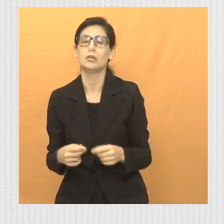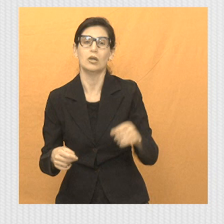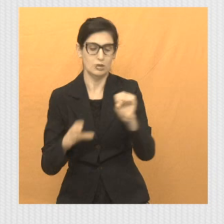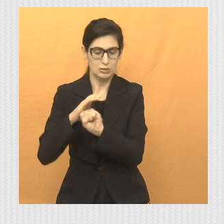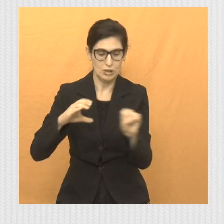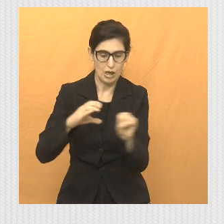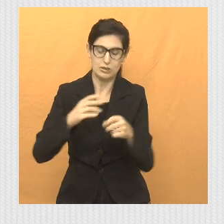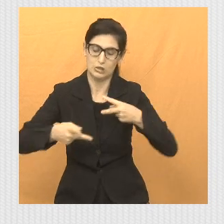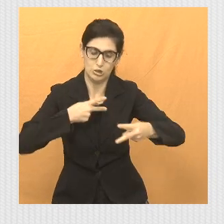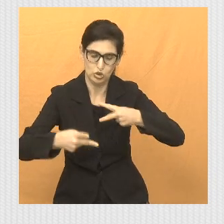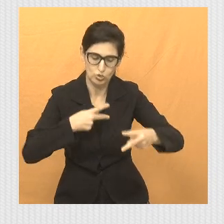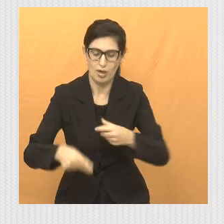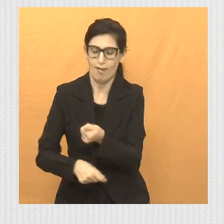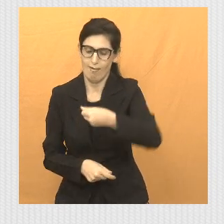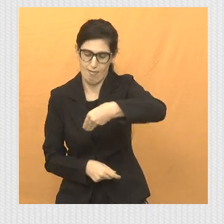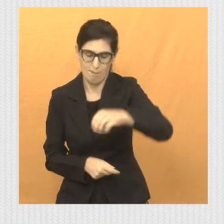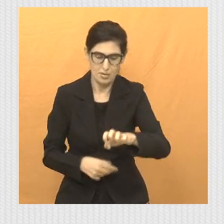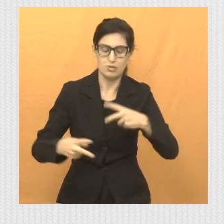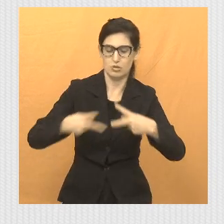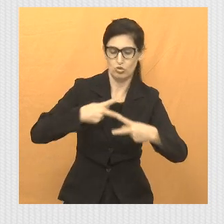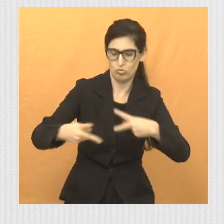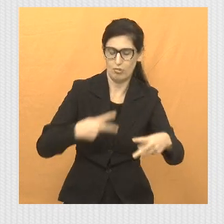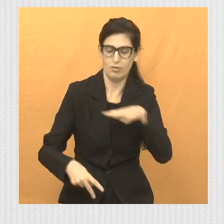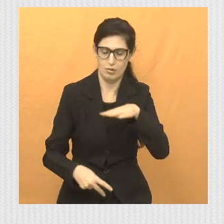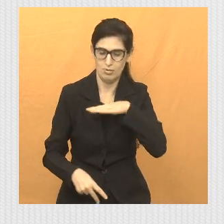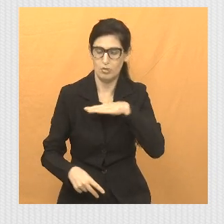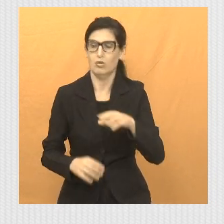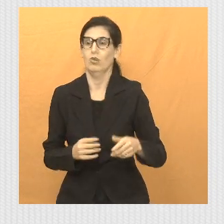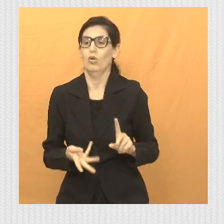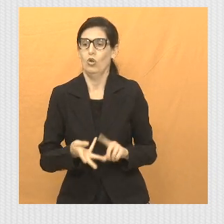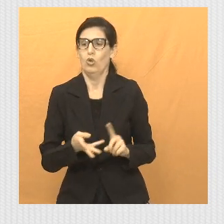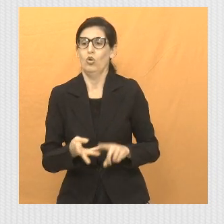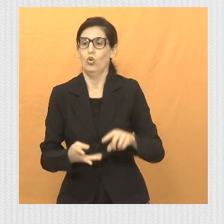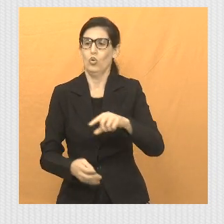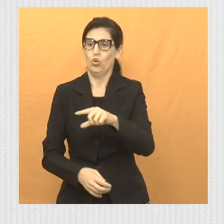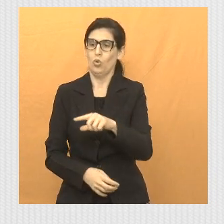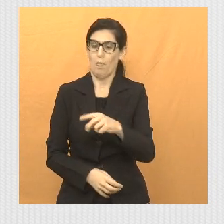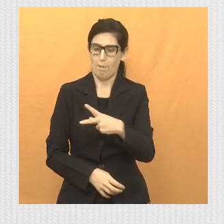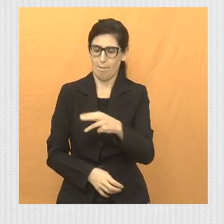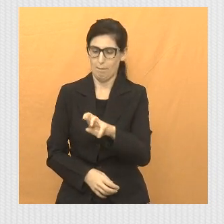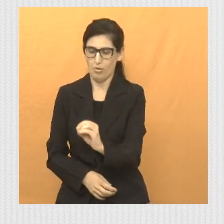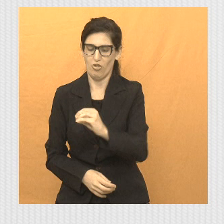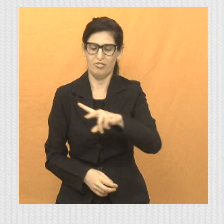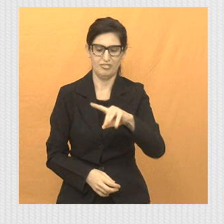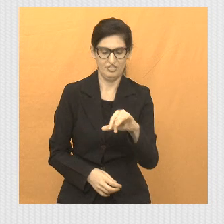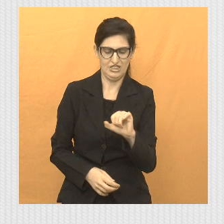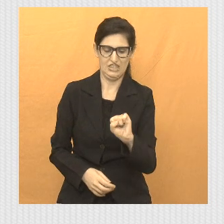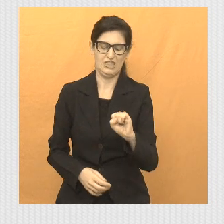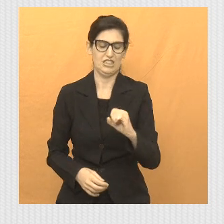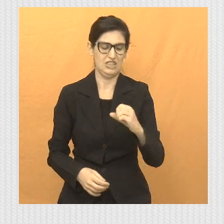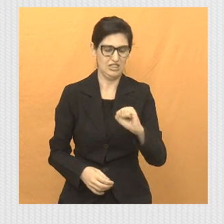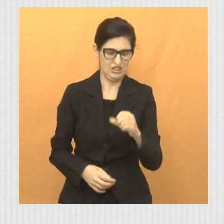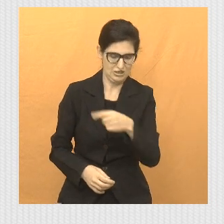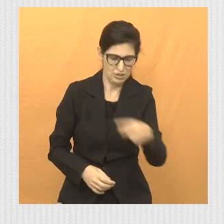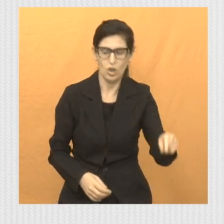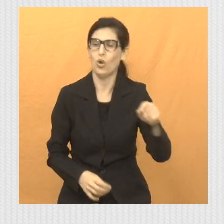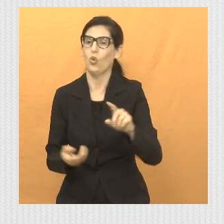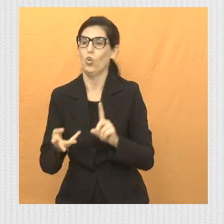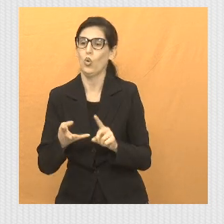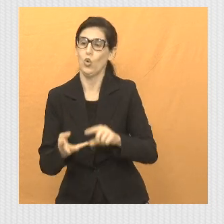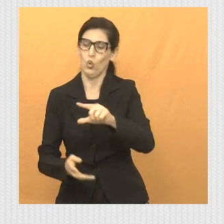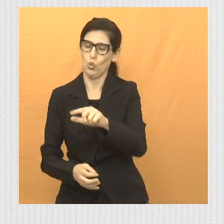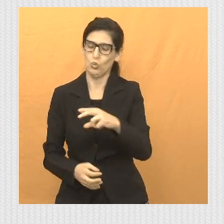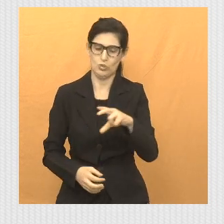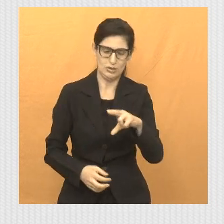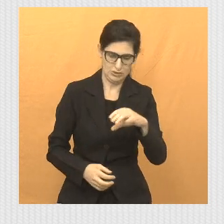São José, AME de São José, Luci Montoro, Provisão, Litovale, GAC,